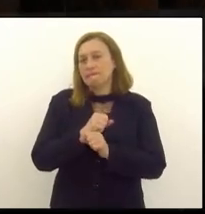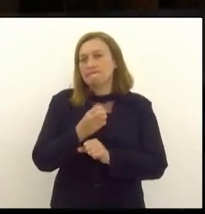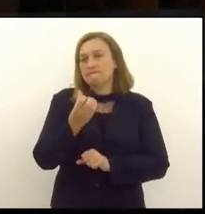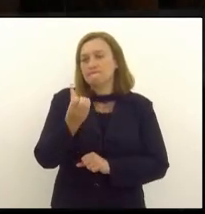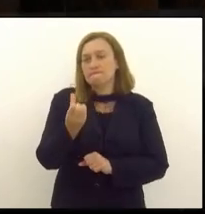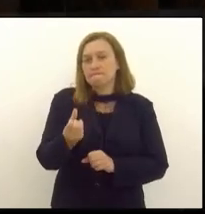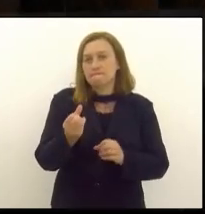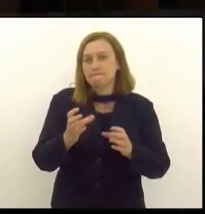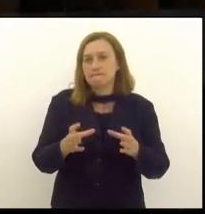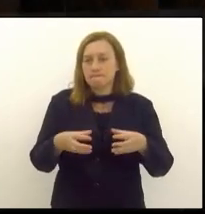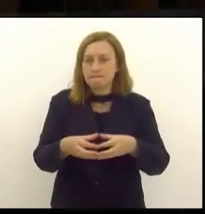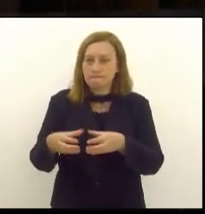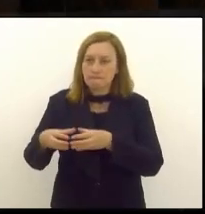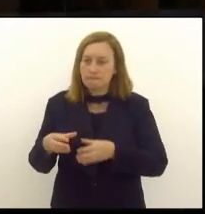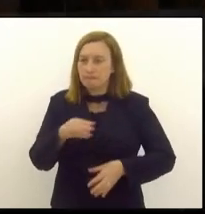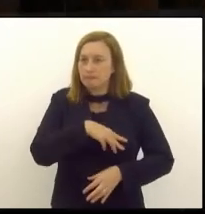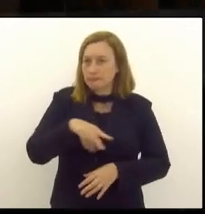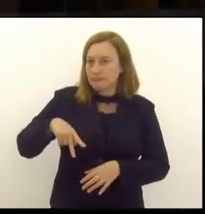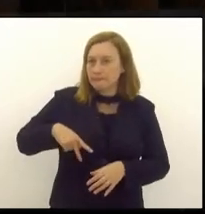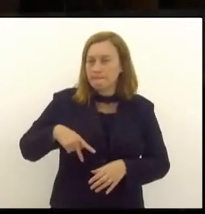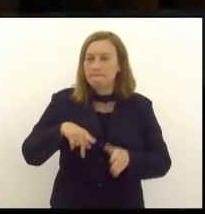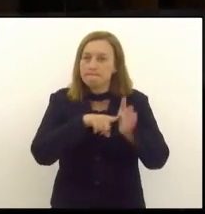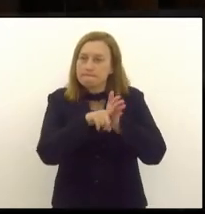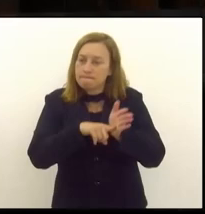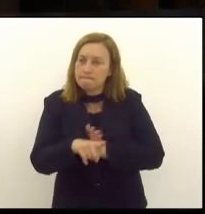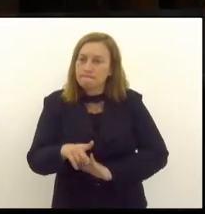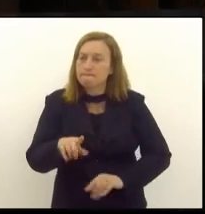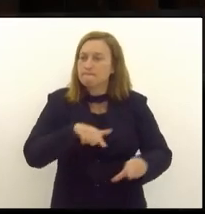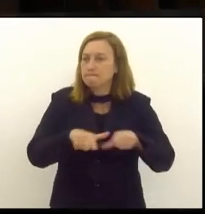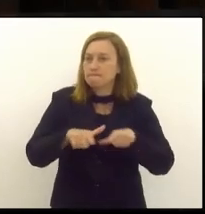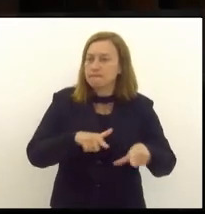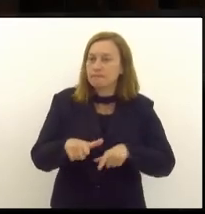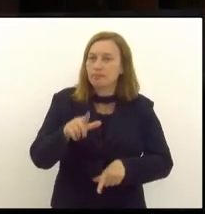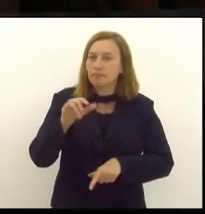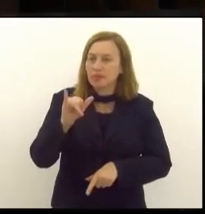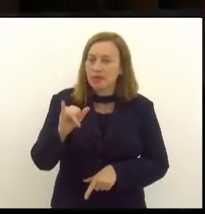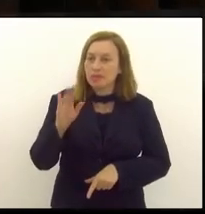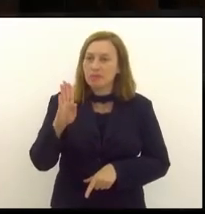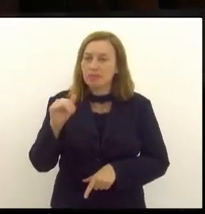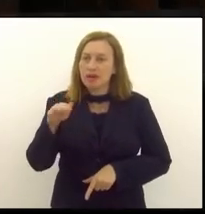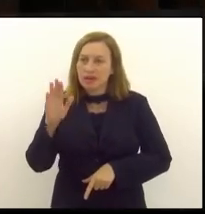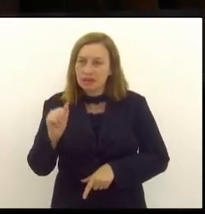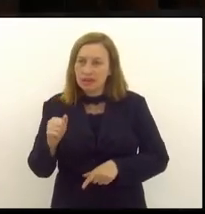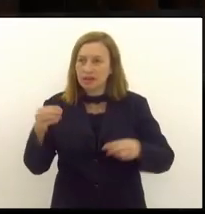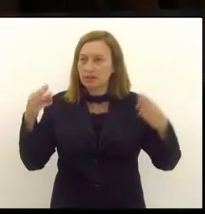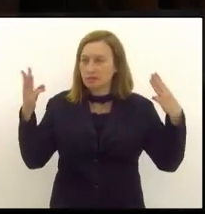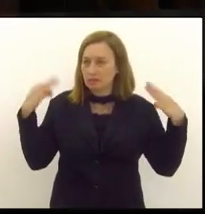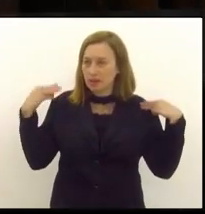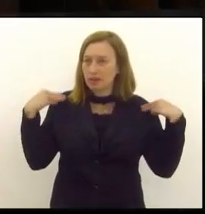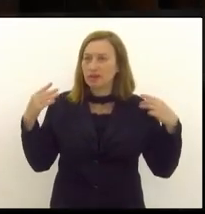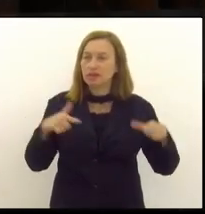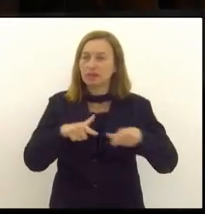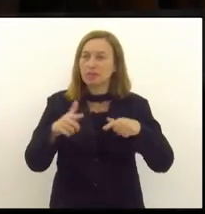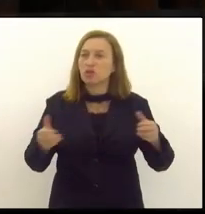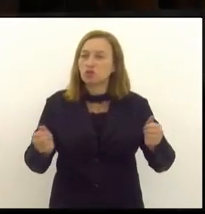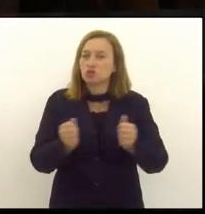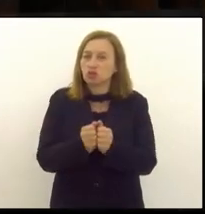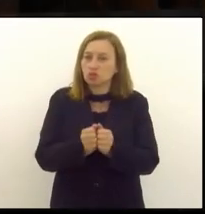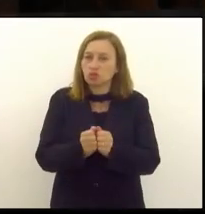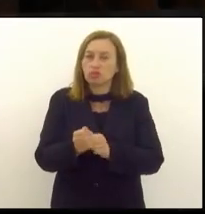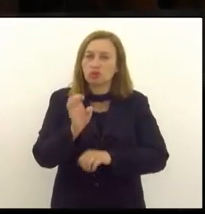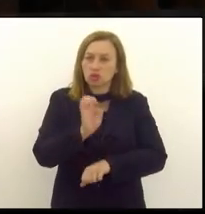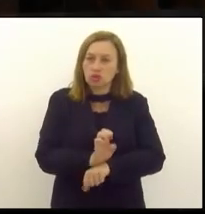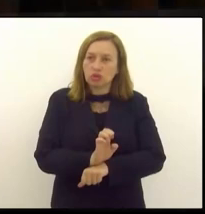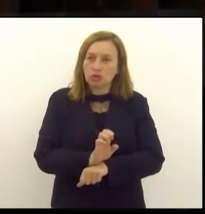hoje, MPT, Fiscalização do Trabalho, IBAMA, Anvisa, ANP e Marinha, atuando em conjunto para que o